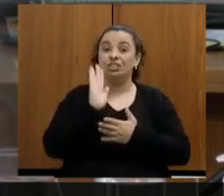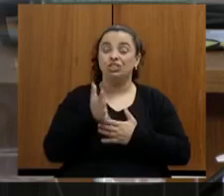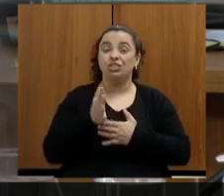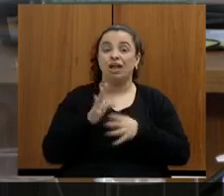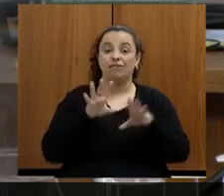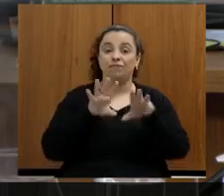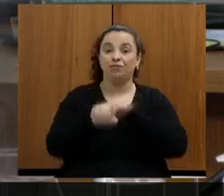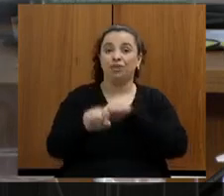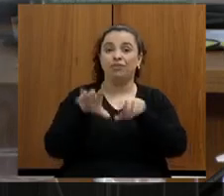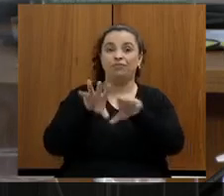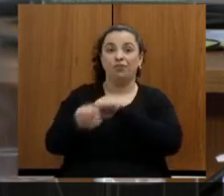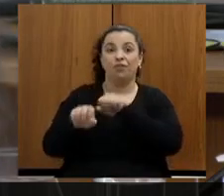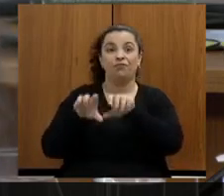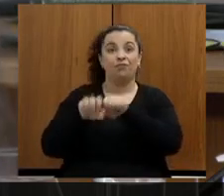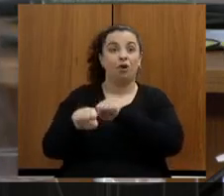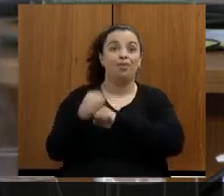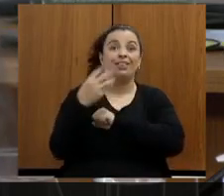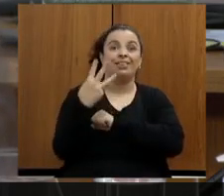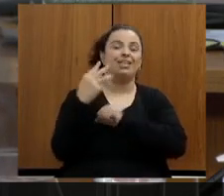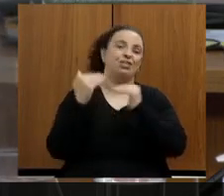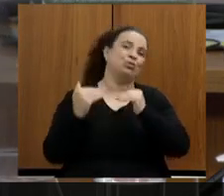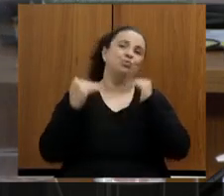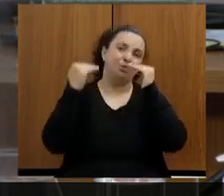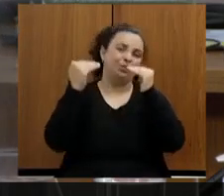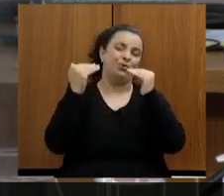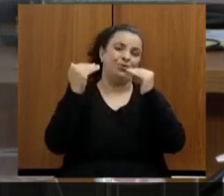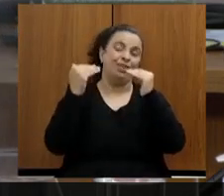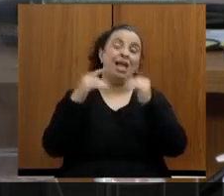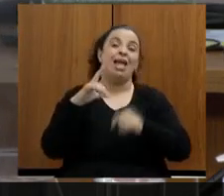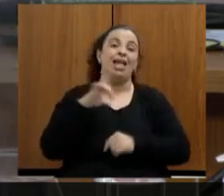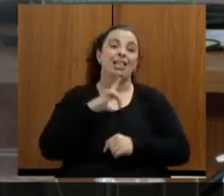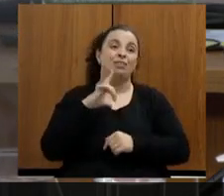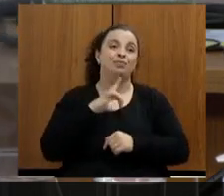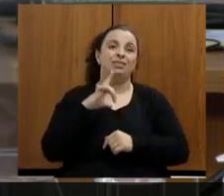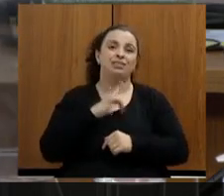Rodrigo tem cinco especializações